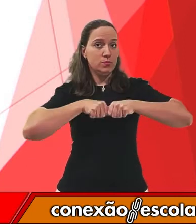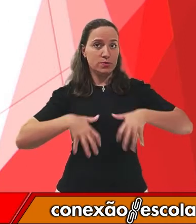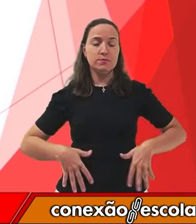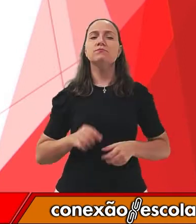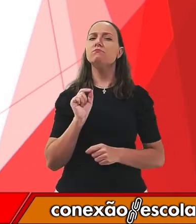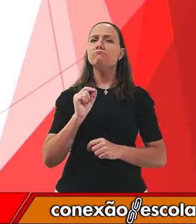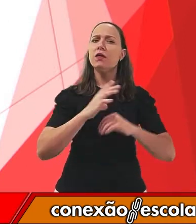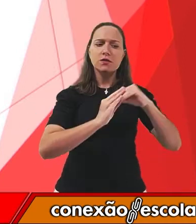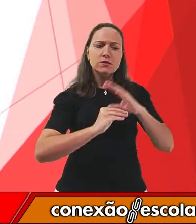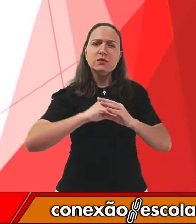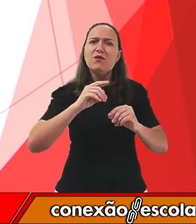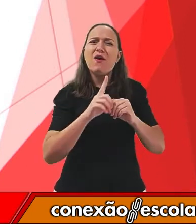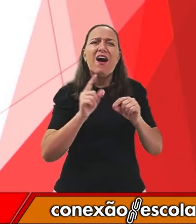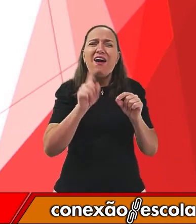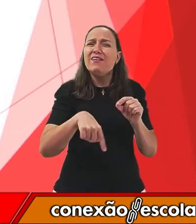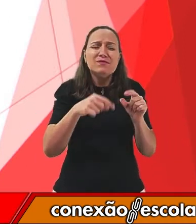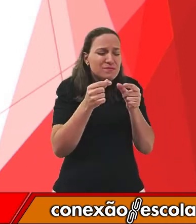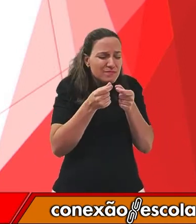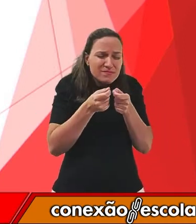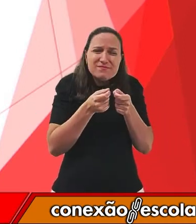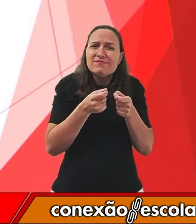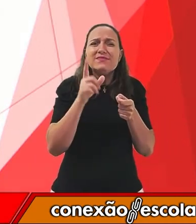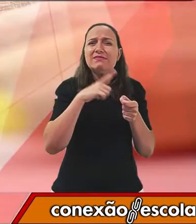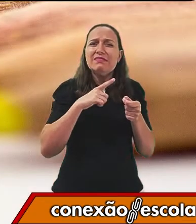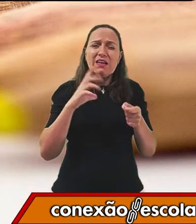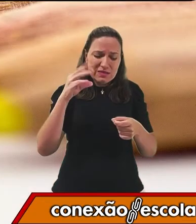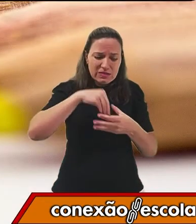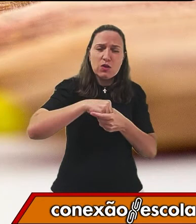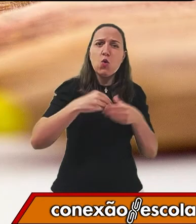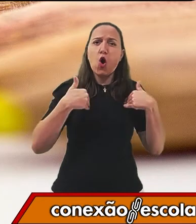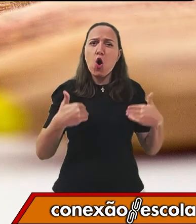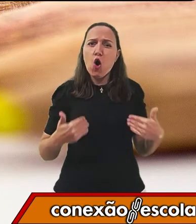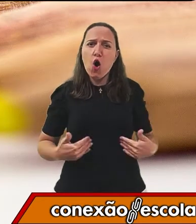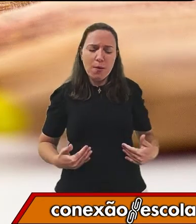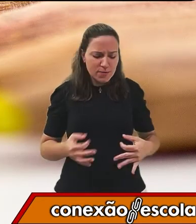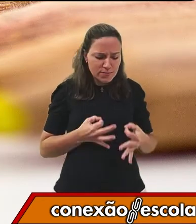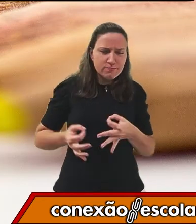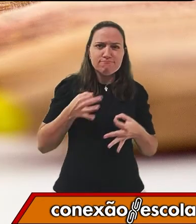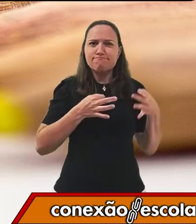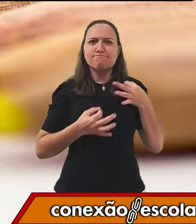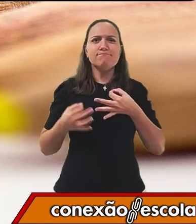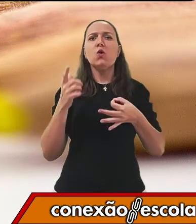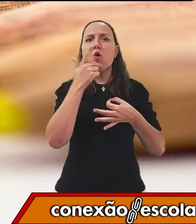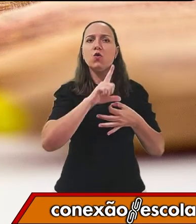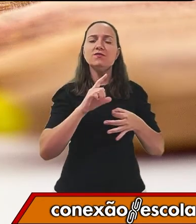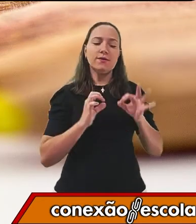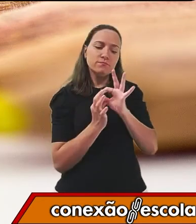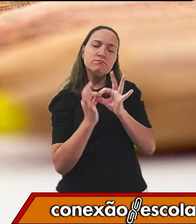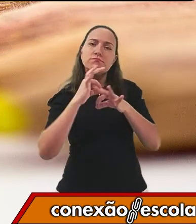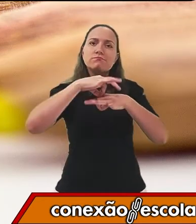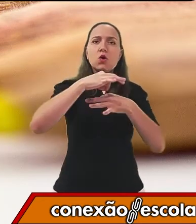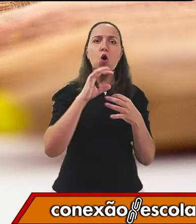tamanho microscópico que existem em todo o nosso corpo. Elas se organizam para formar os nossos órgãos e